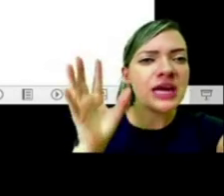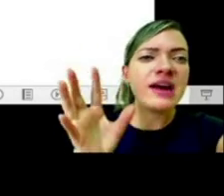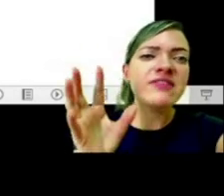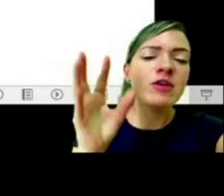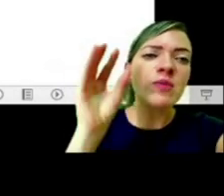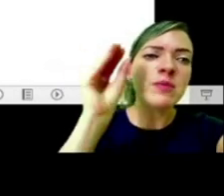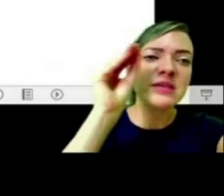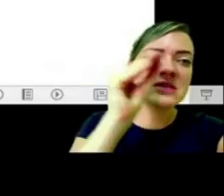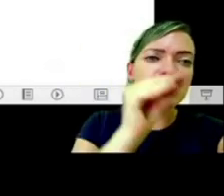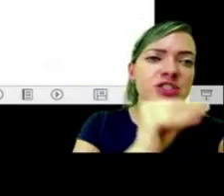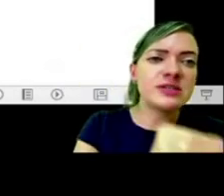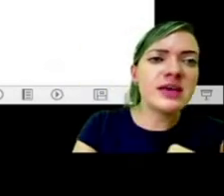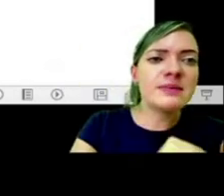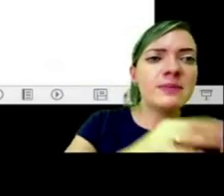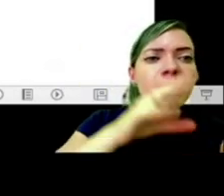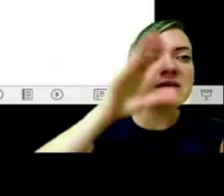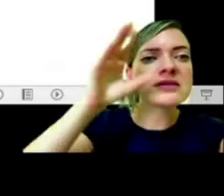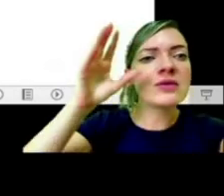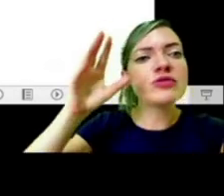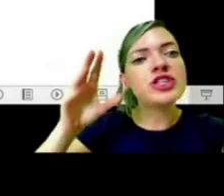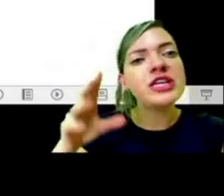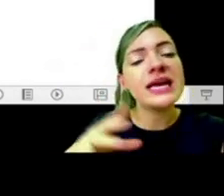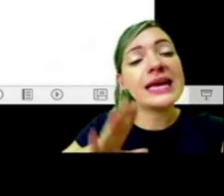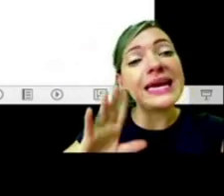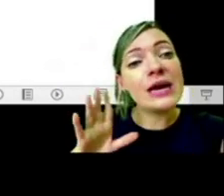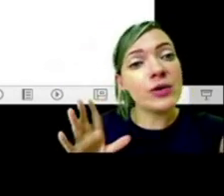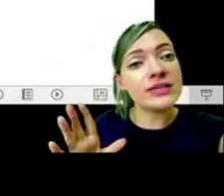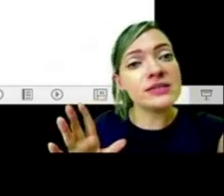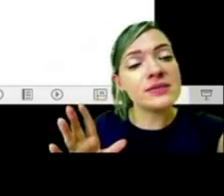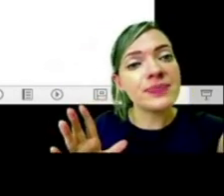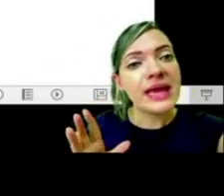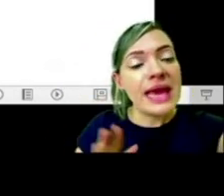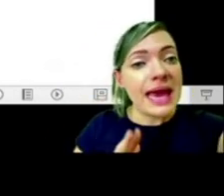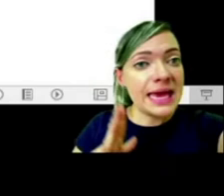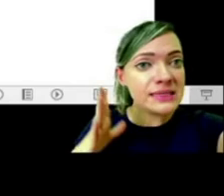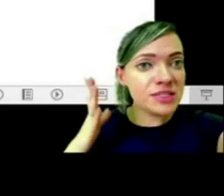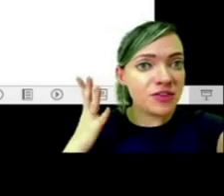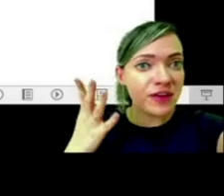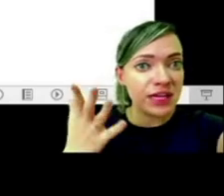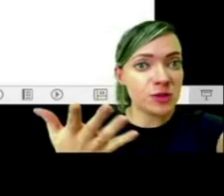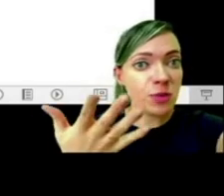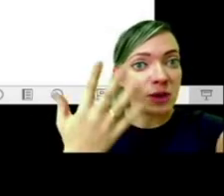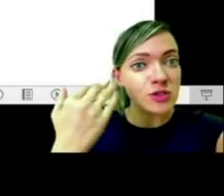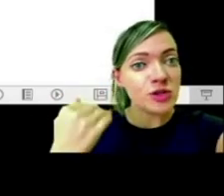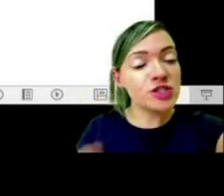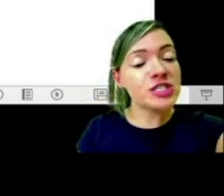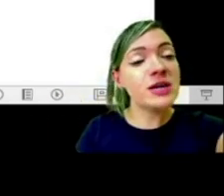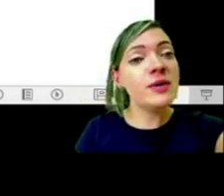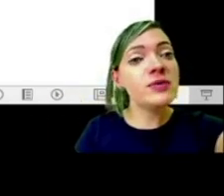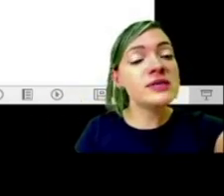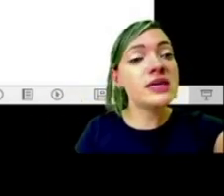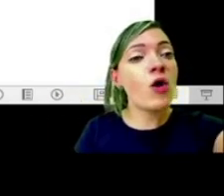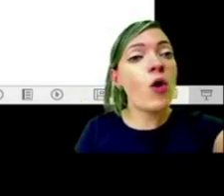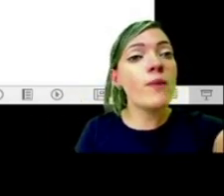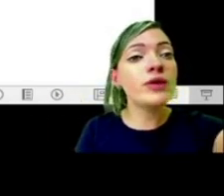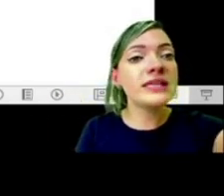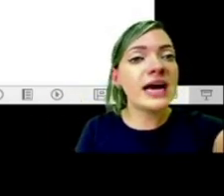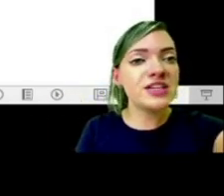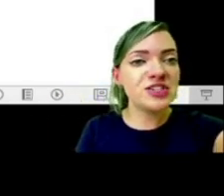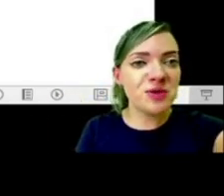População de girafa com população de zebra, população de leões. Essas diferentes populações